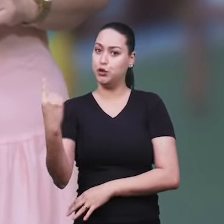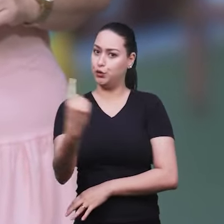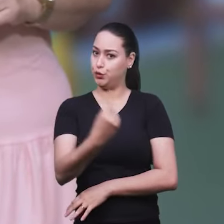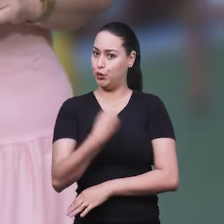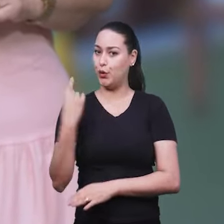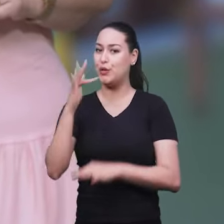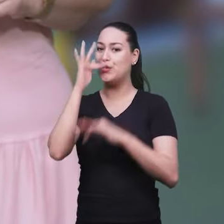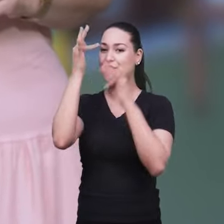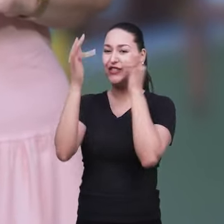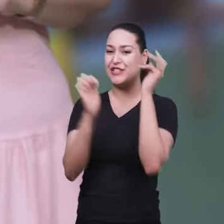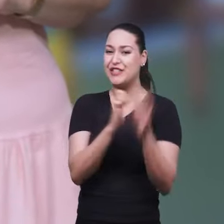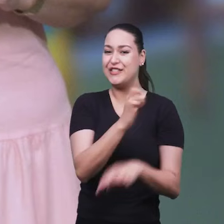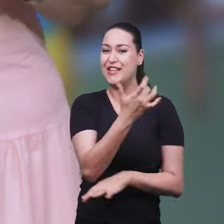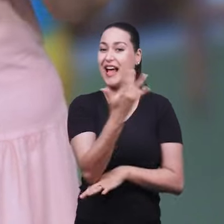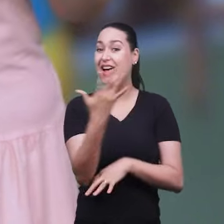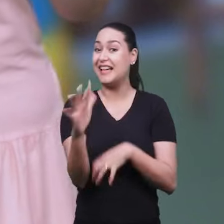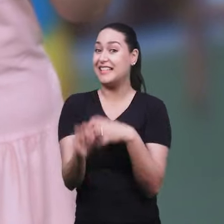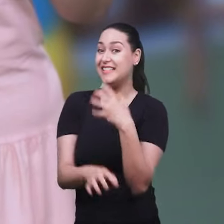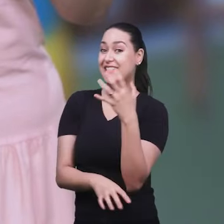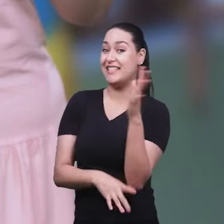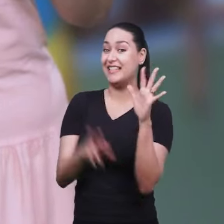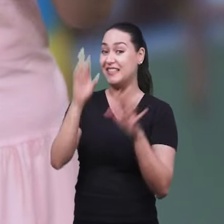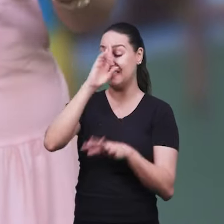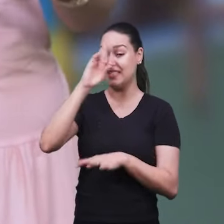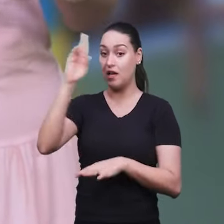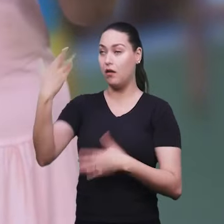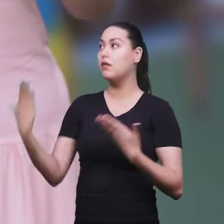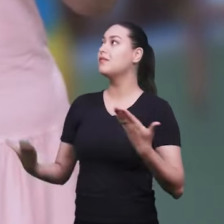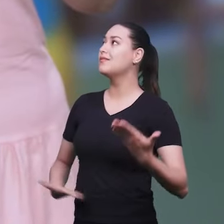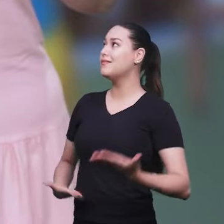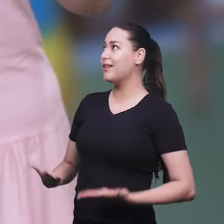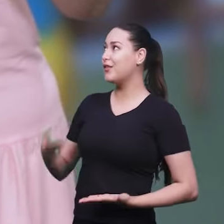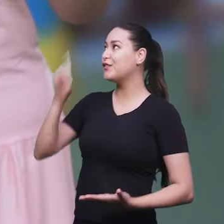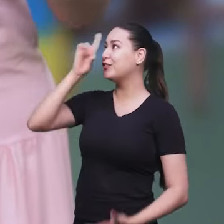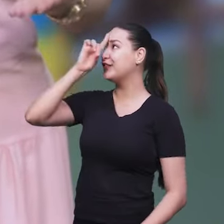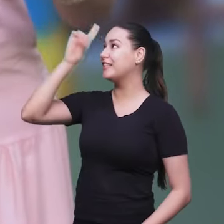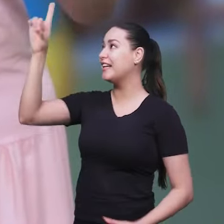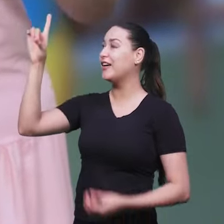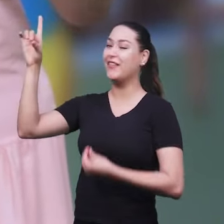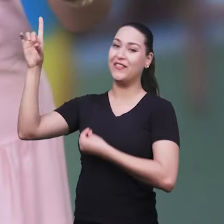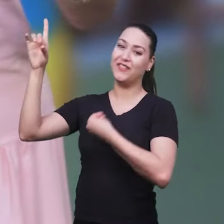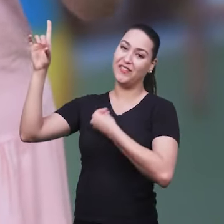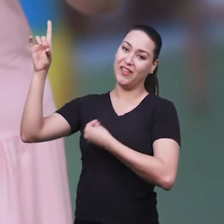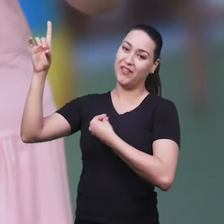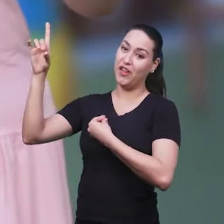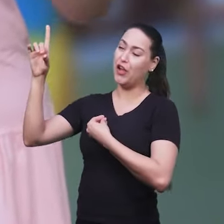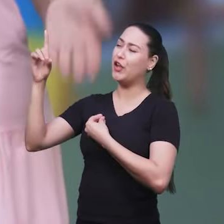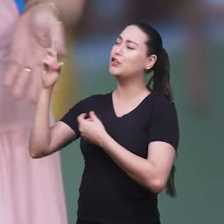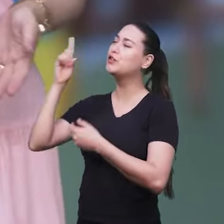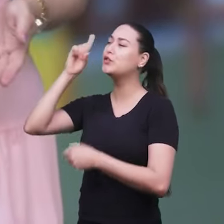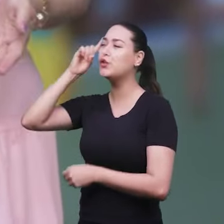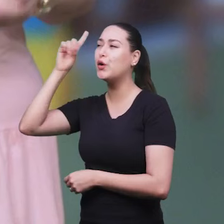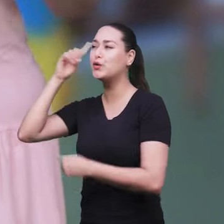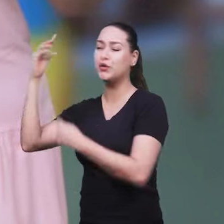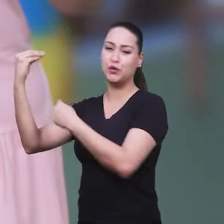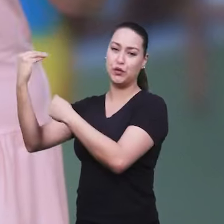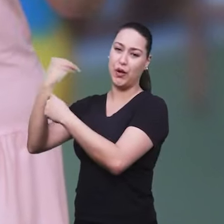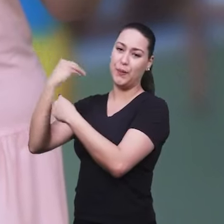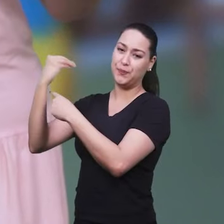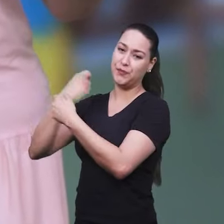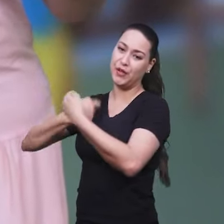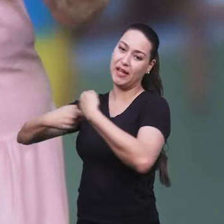o jardim do Senhor. Servimos a um Deus vivo que está continuamente nos guiando,